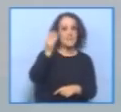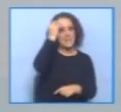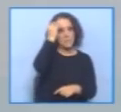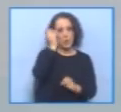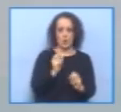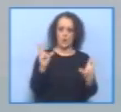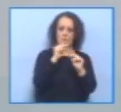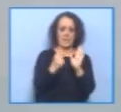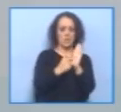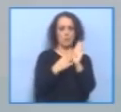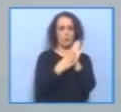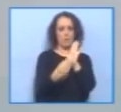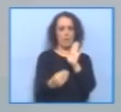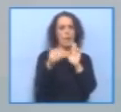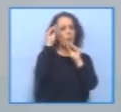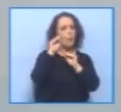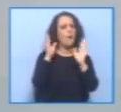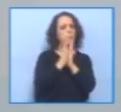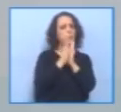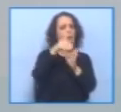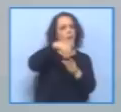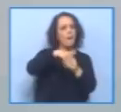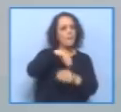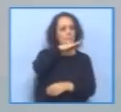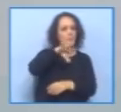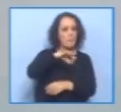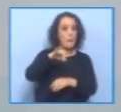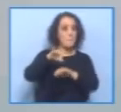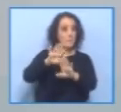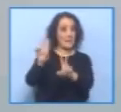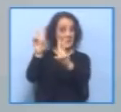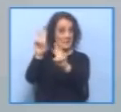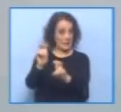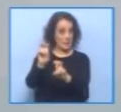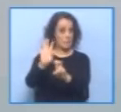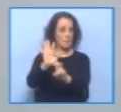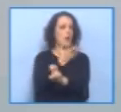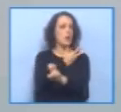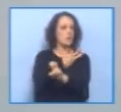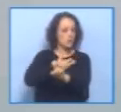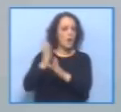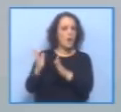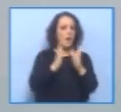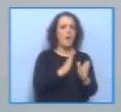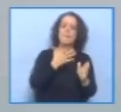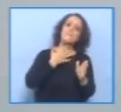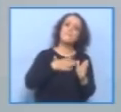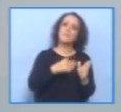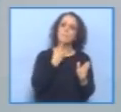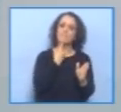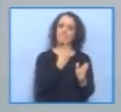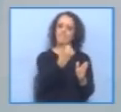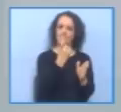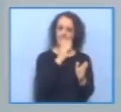deste modelo de catequese familiar. Em todo caso, e antes de irmos a este tema, gostava de o abordar